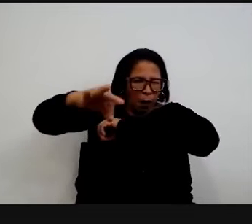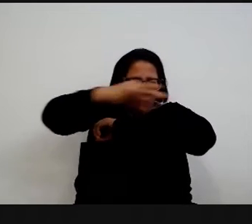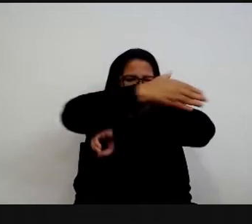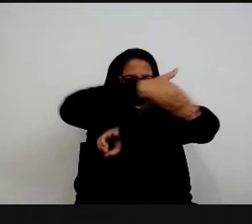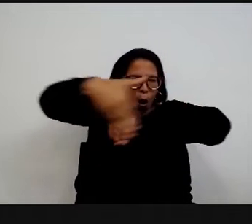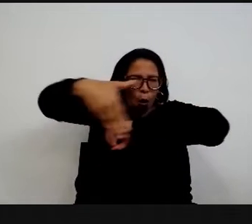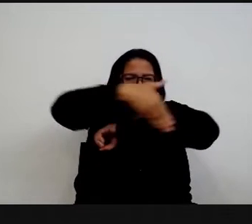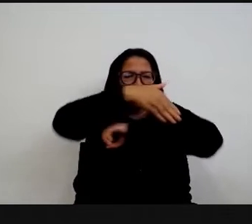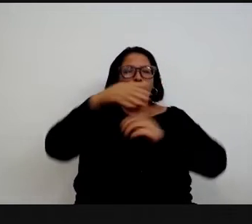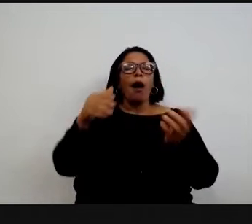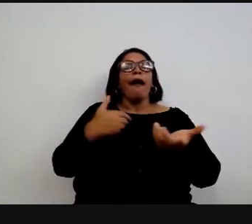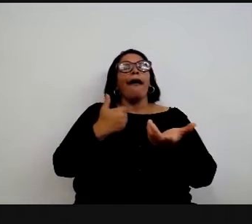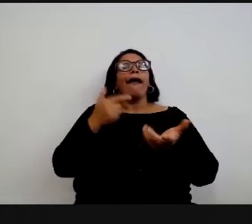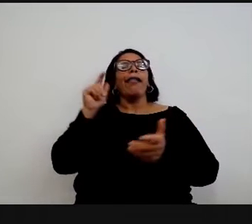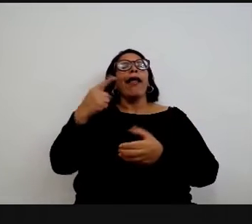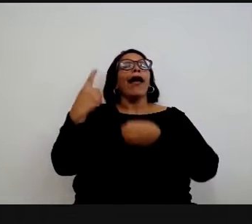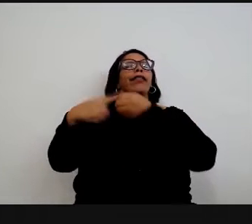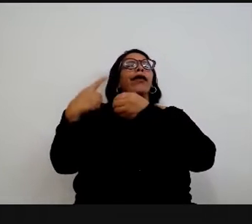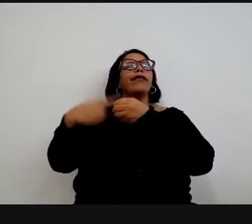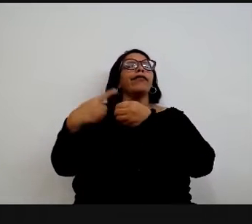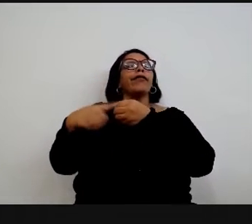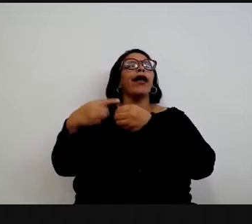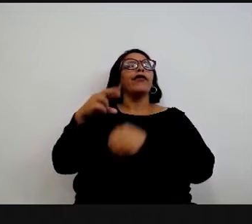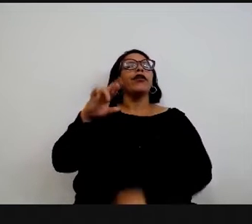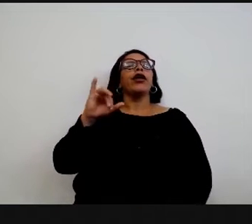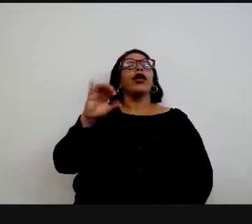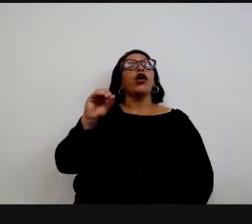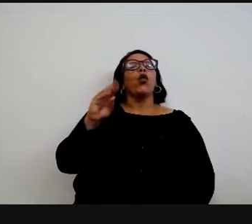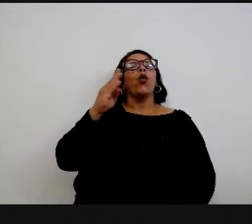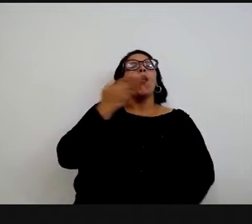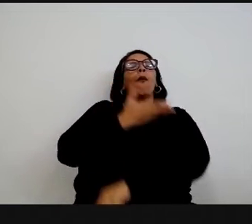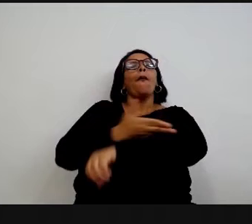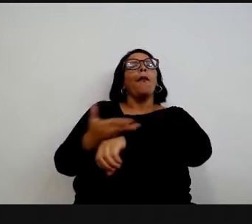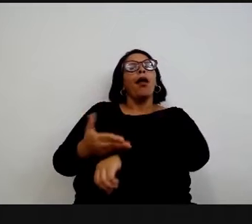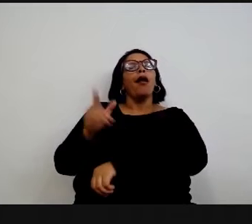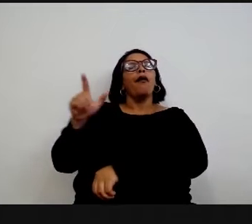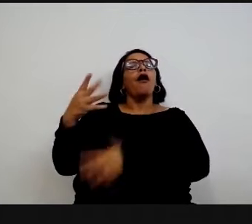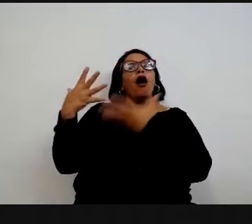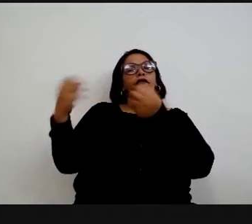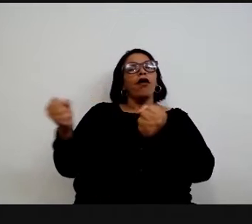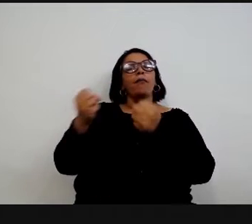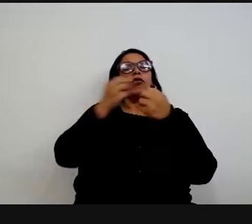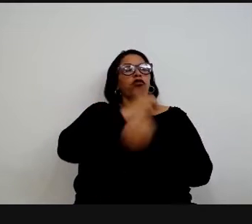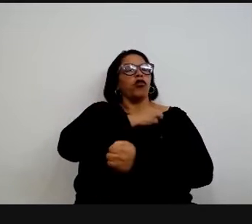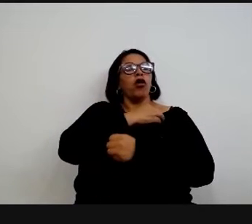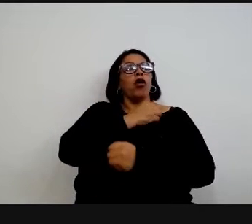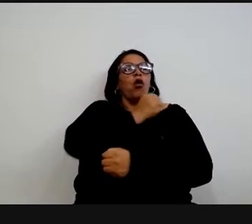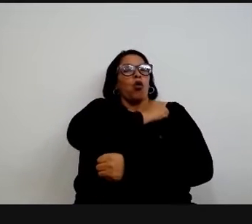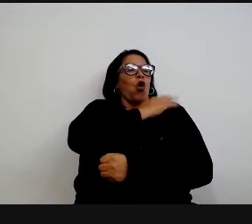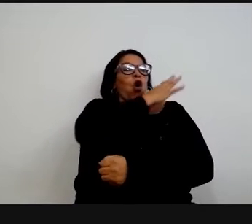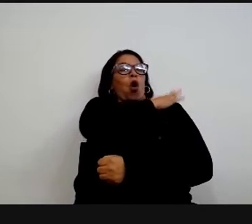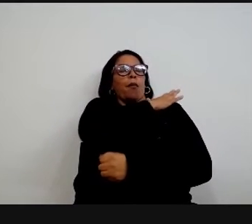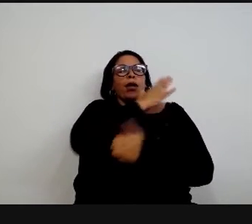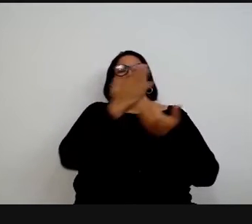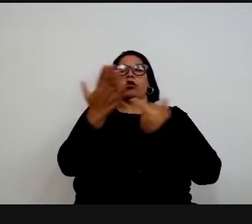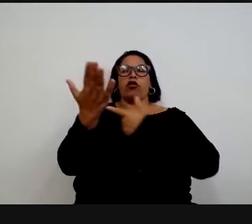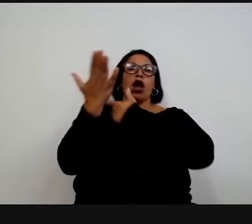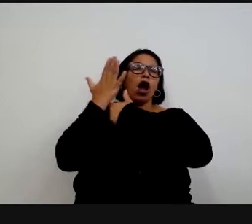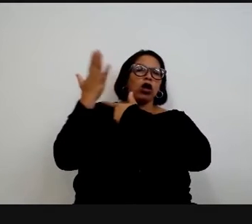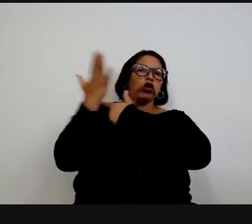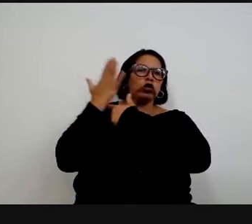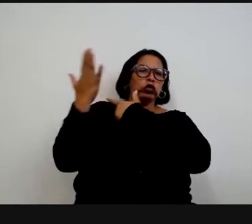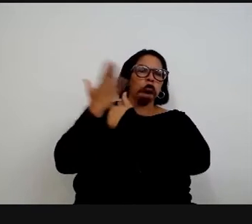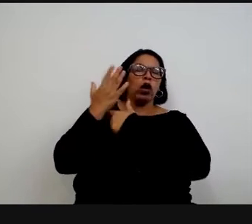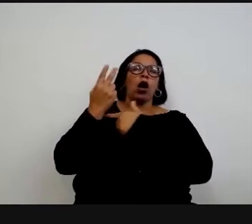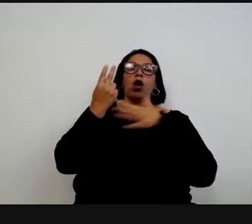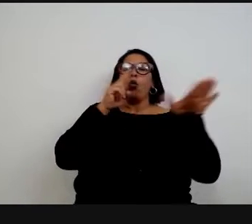Construção aqui de Rio Branco. Então, vamos pedir a ele, o comandante gentilmente nos concedeu assim,